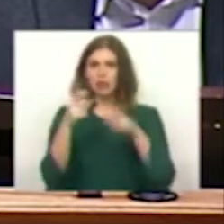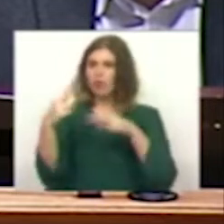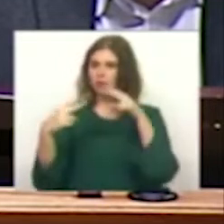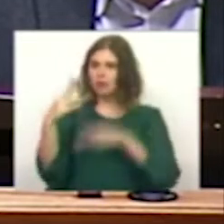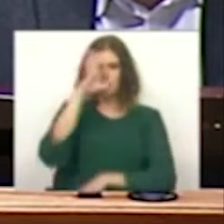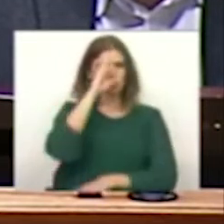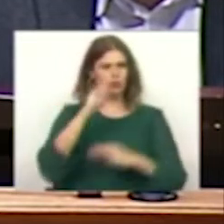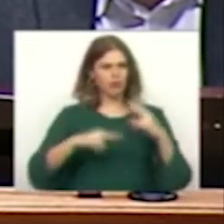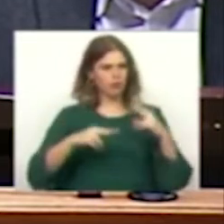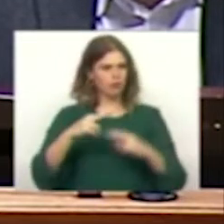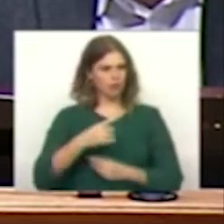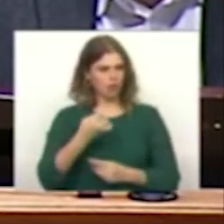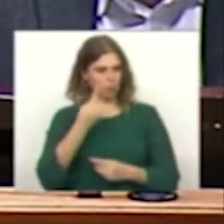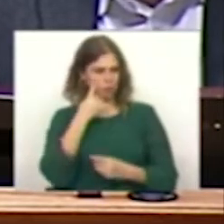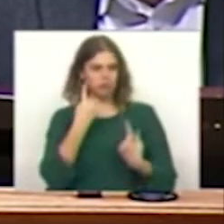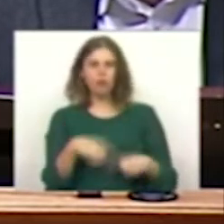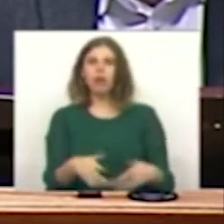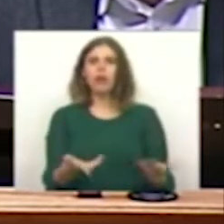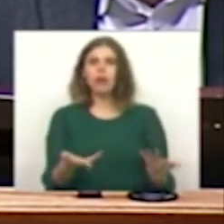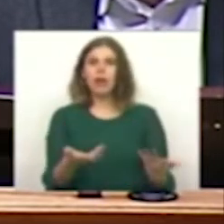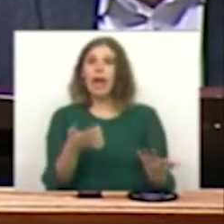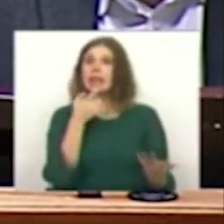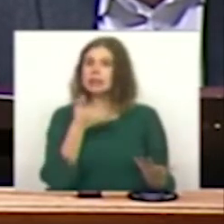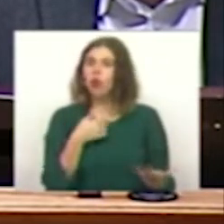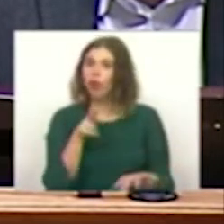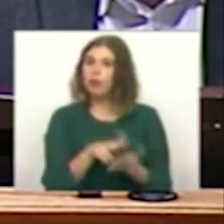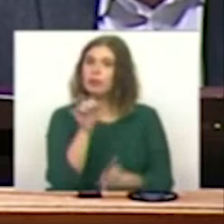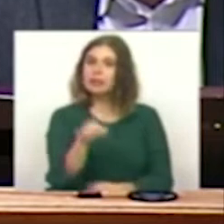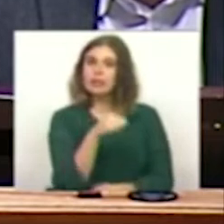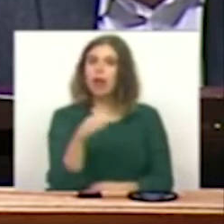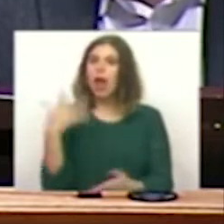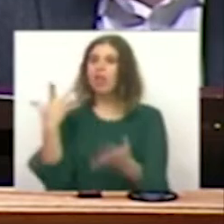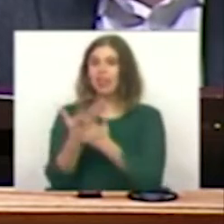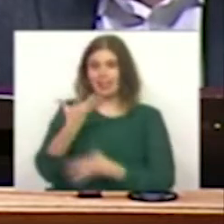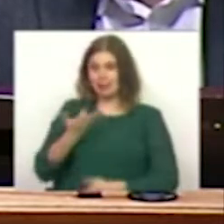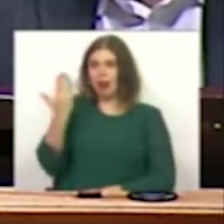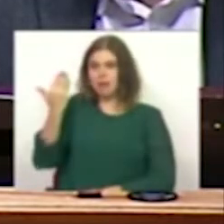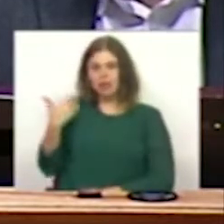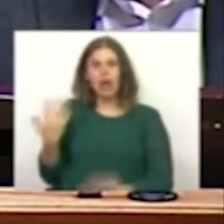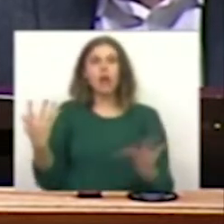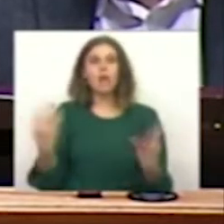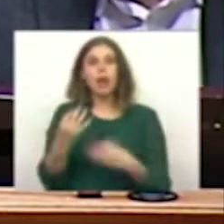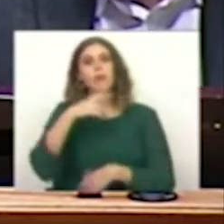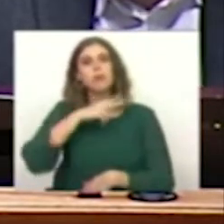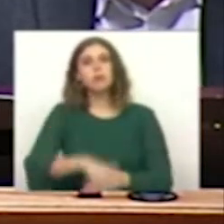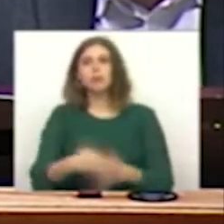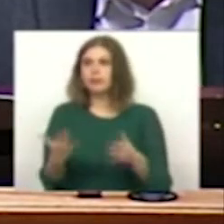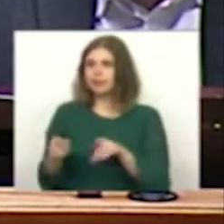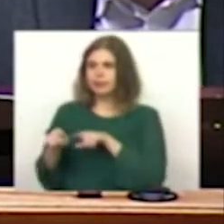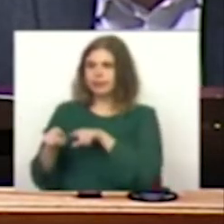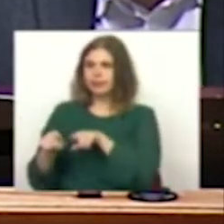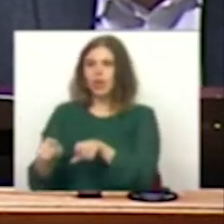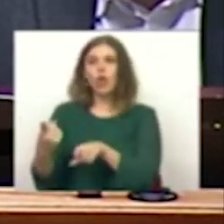financeira, o Ministério das Finanças tinha conhecimento e se confirma que até há uma semana, na verdade, Portugal esteve ao lado